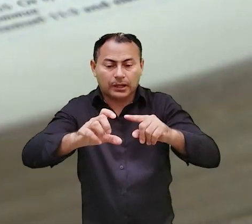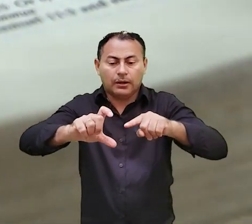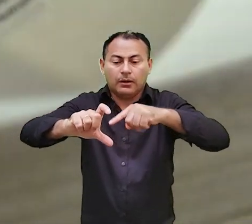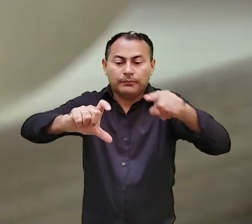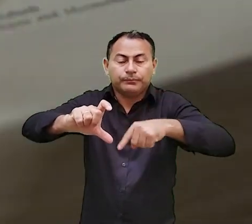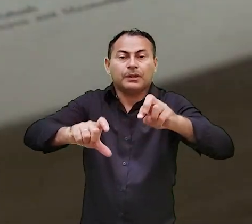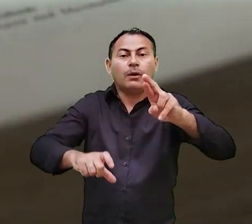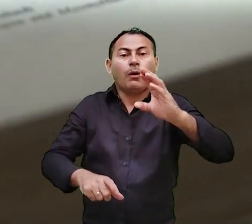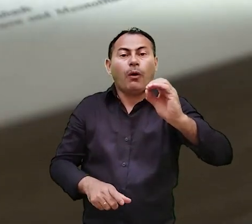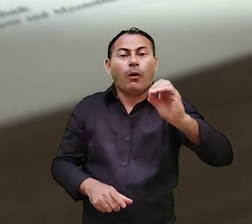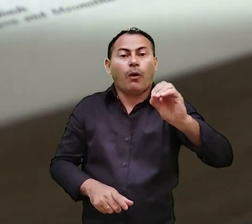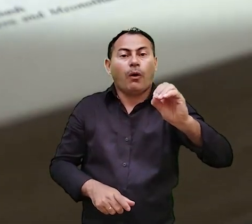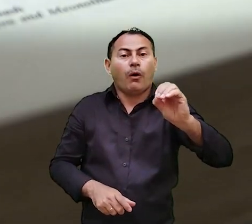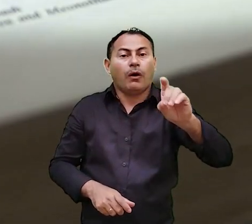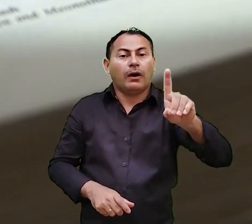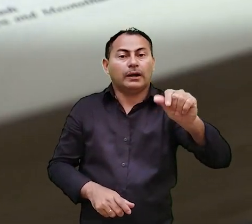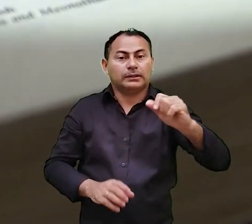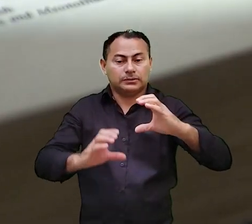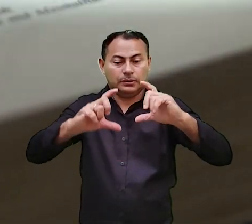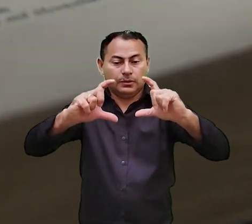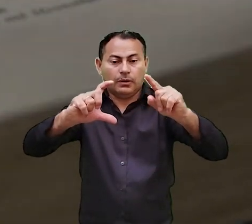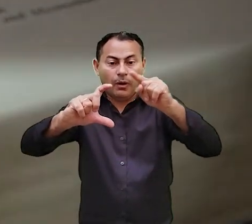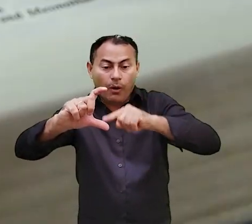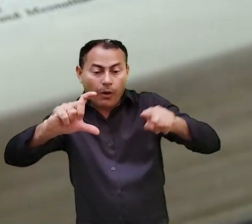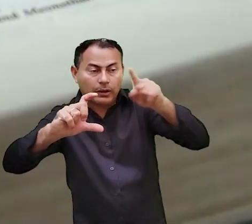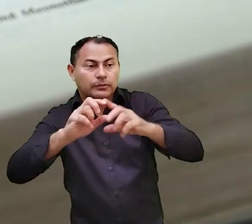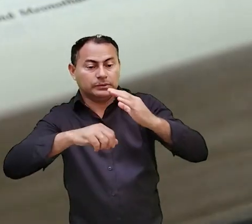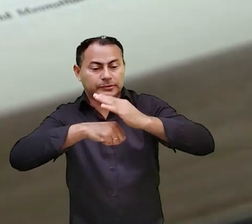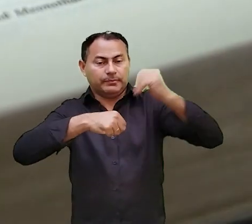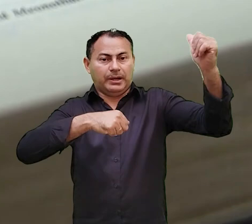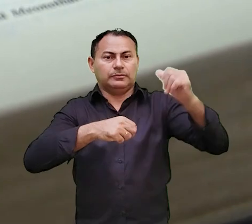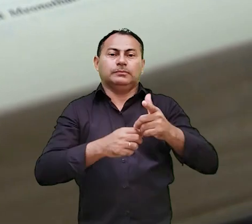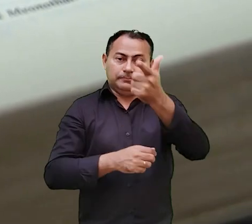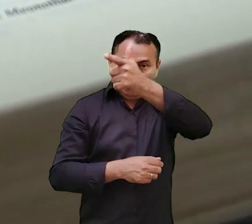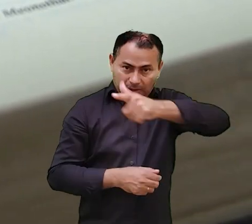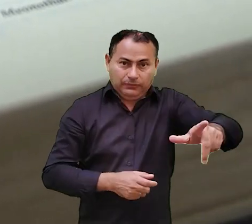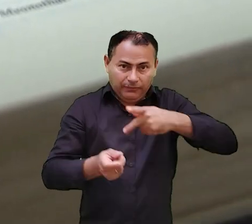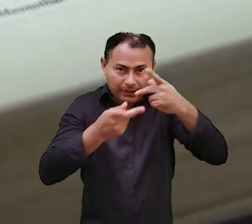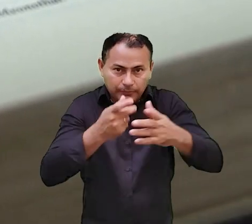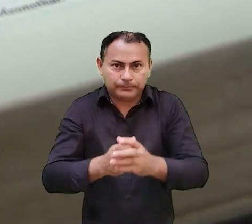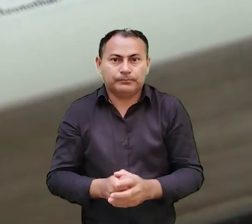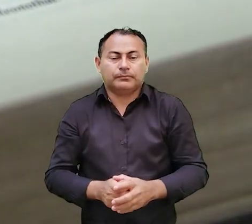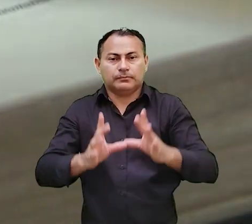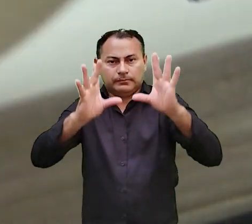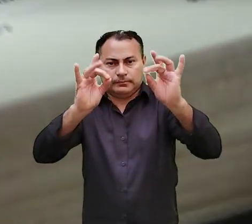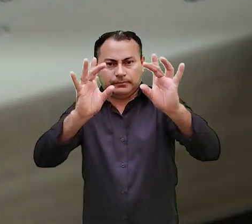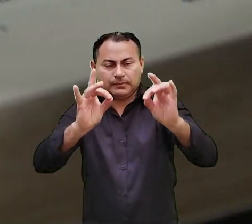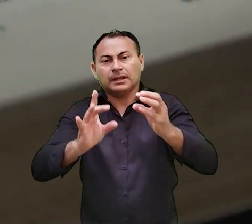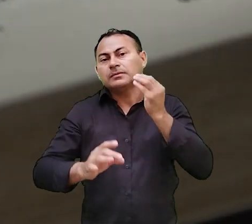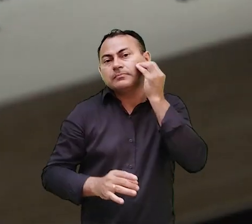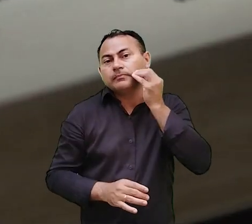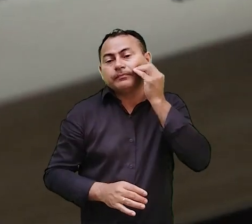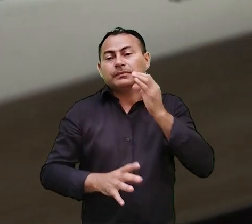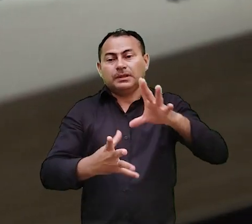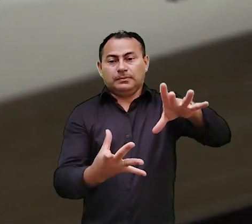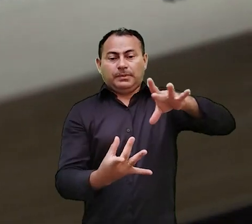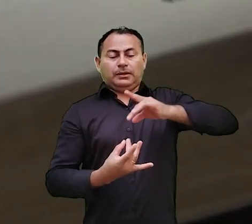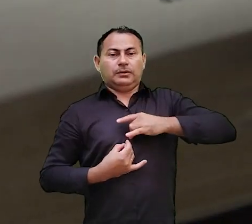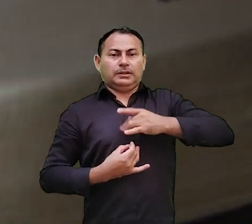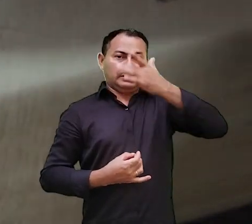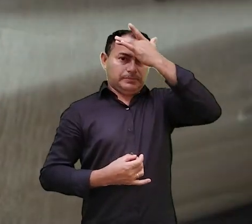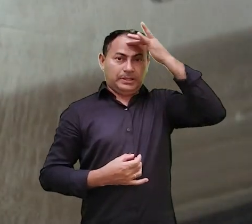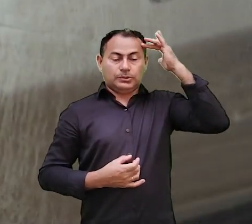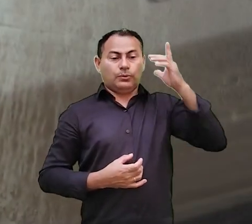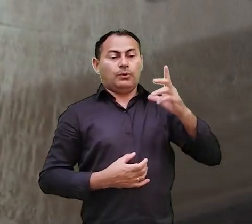teve a visão das rodas. Essa grande visão das rodas foi o seu chamado. Vou enfatizar mais uma vez. Os detalhes das